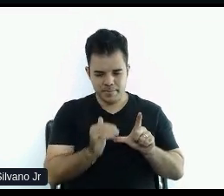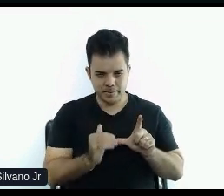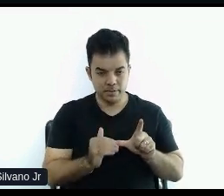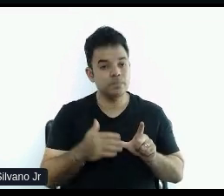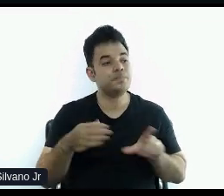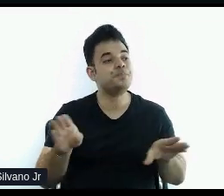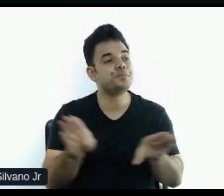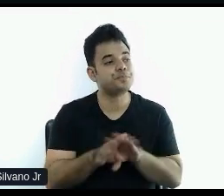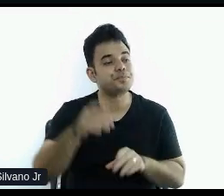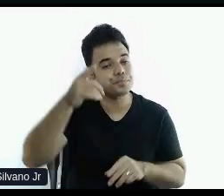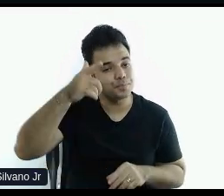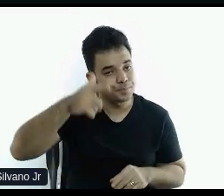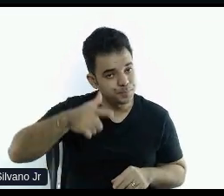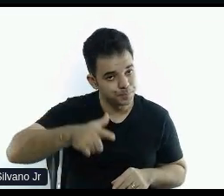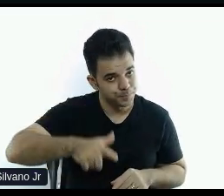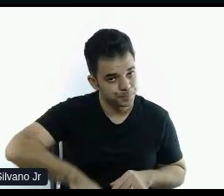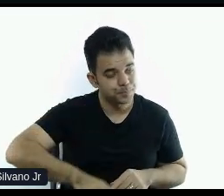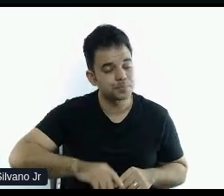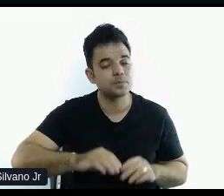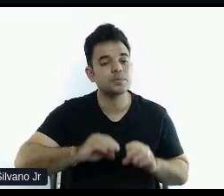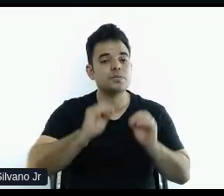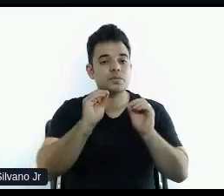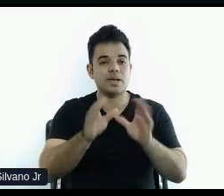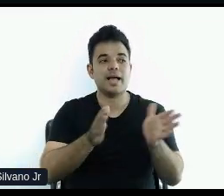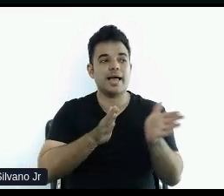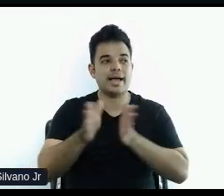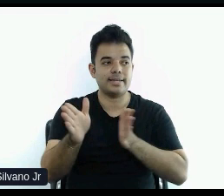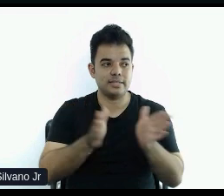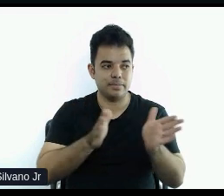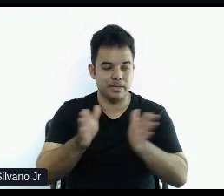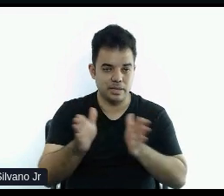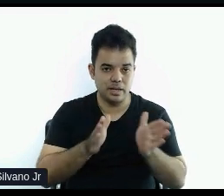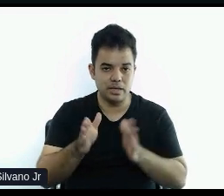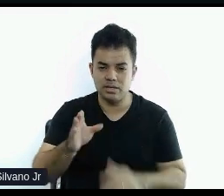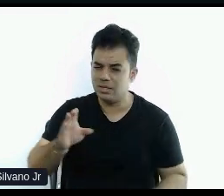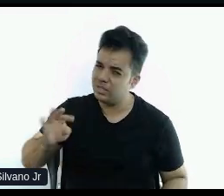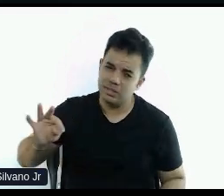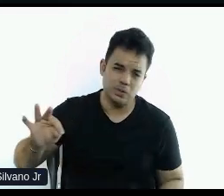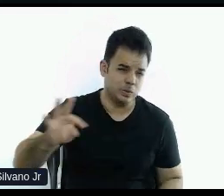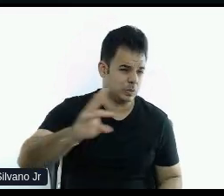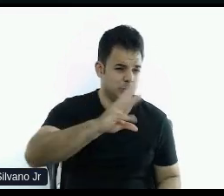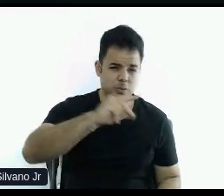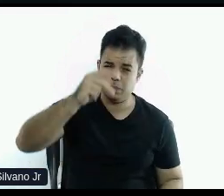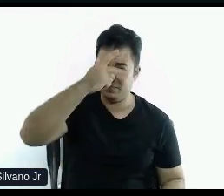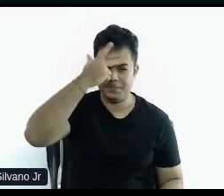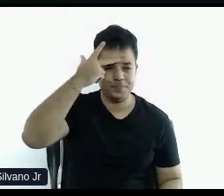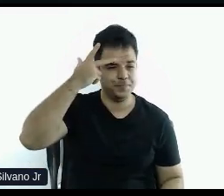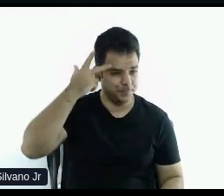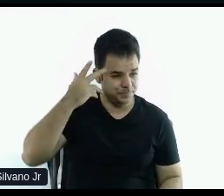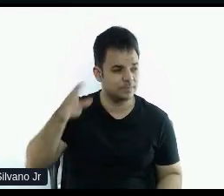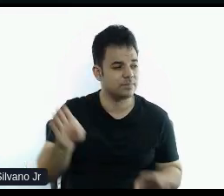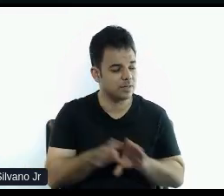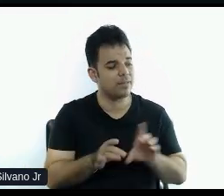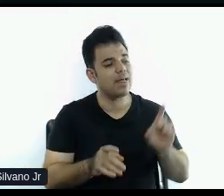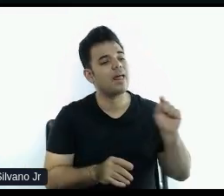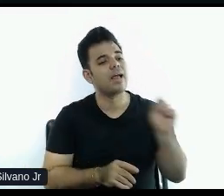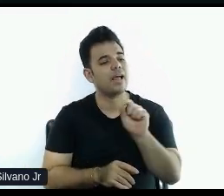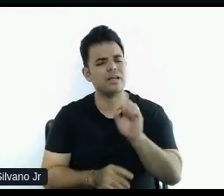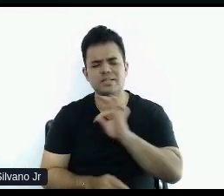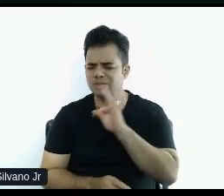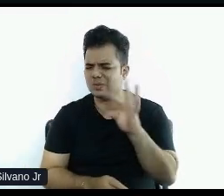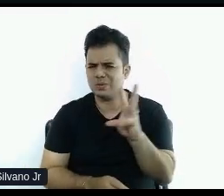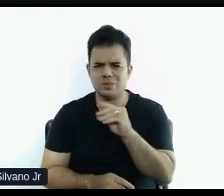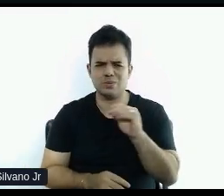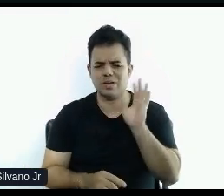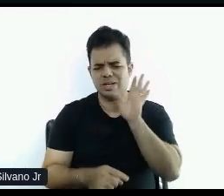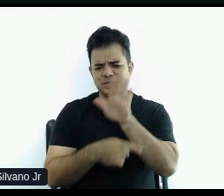gente considera e a gente coloca que a acessibilidade é sobre todas as pessoas e é para todas as pessoas. Por